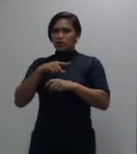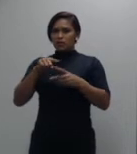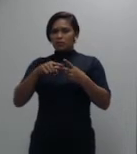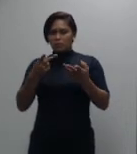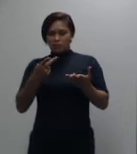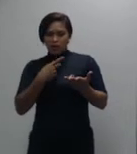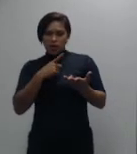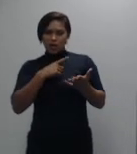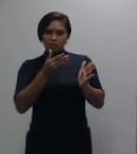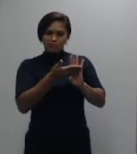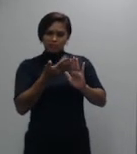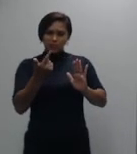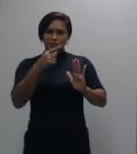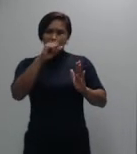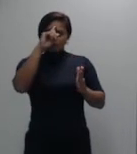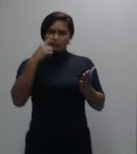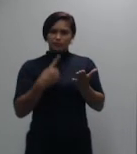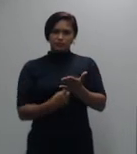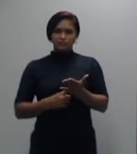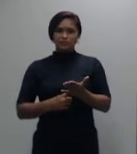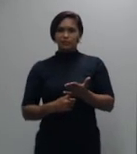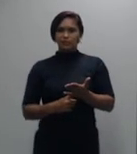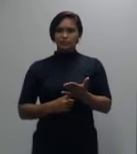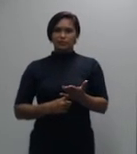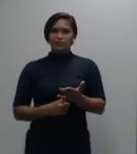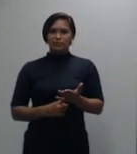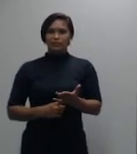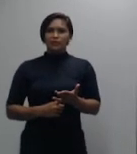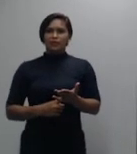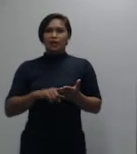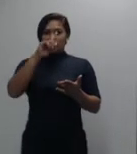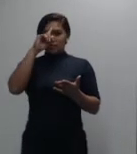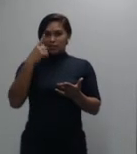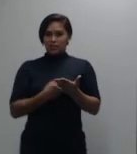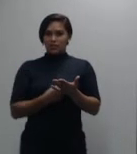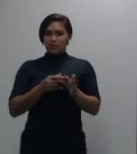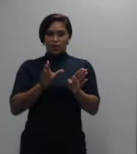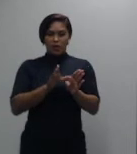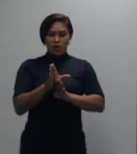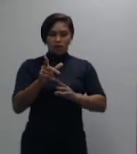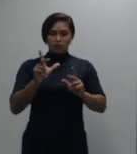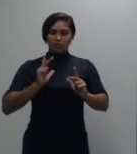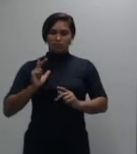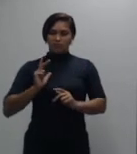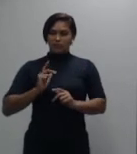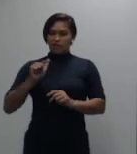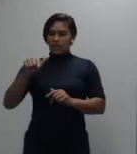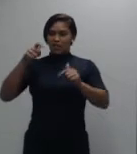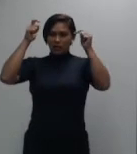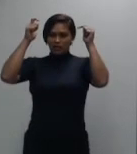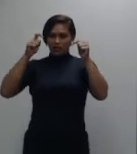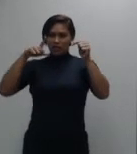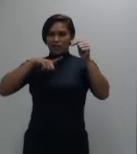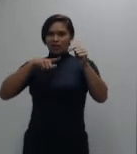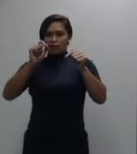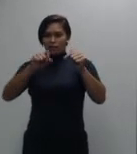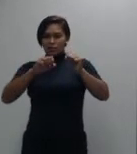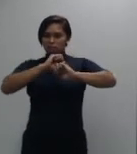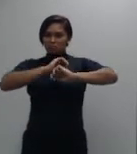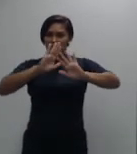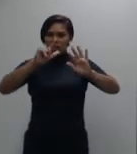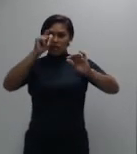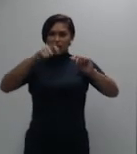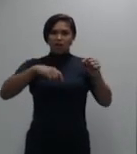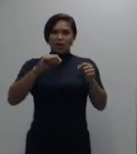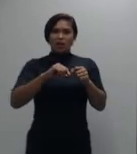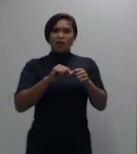saído da decisão é a versão do Conselho privado foi muito clara ao